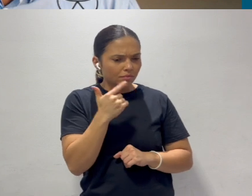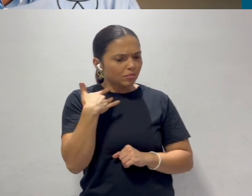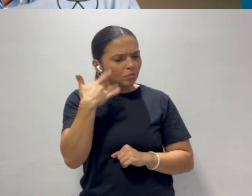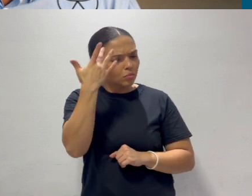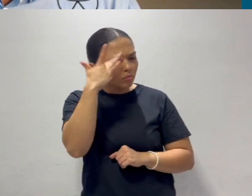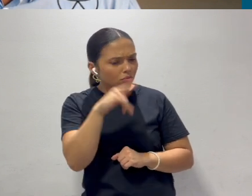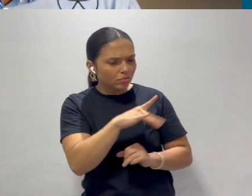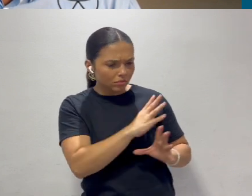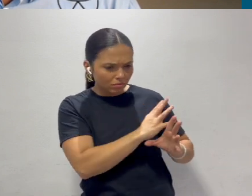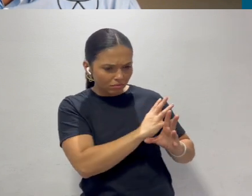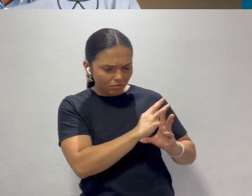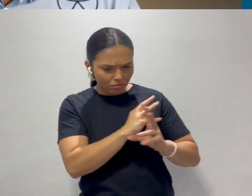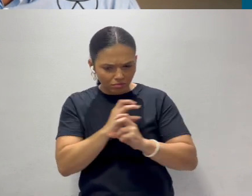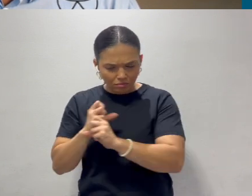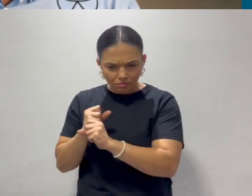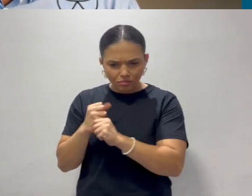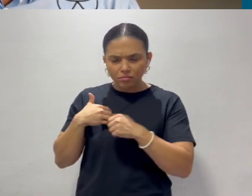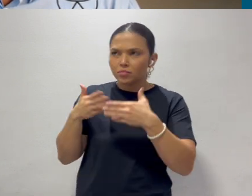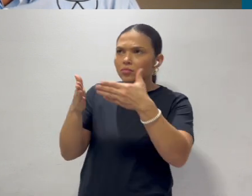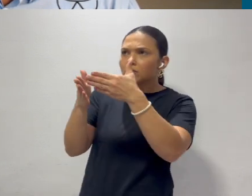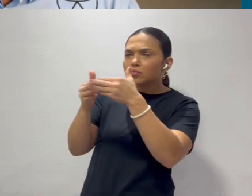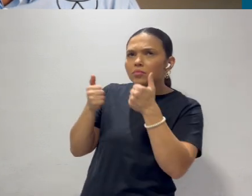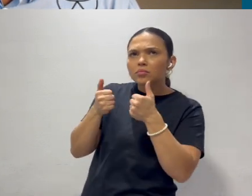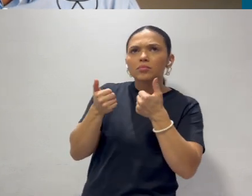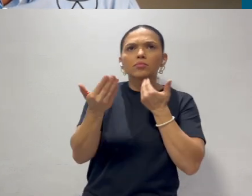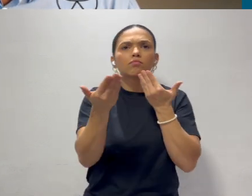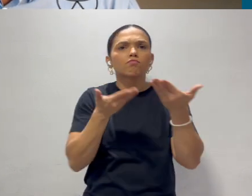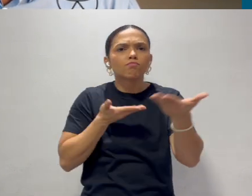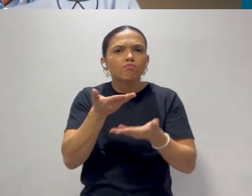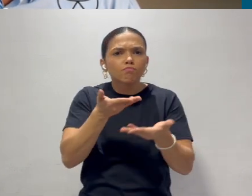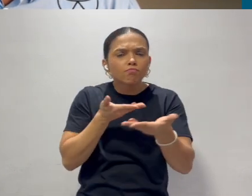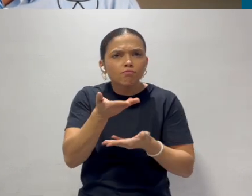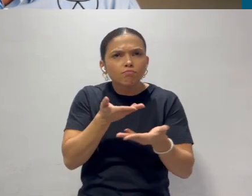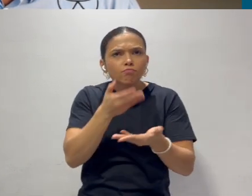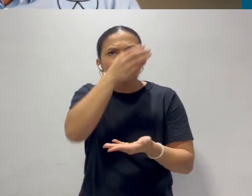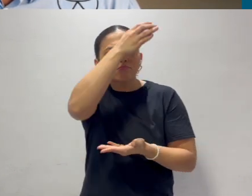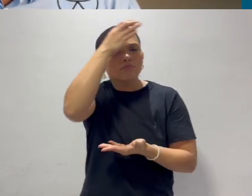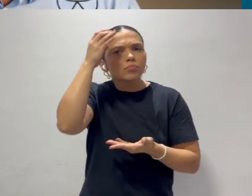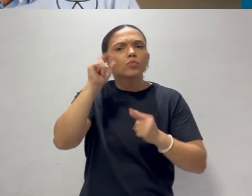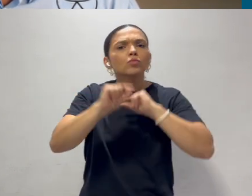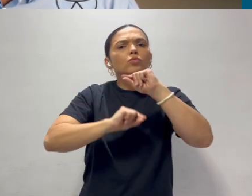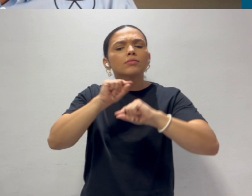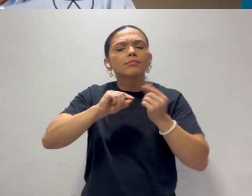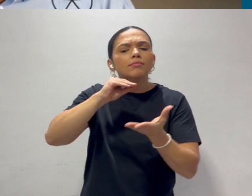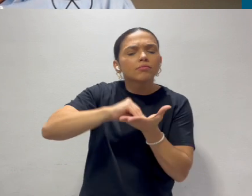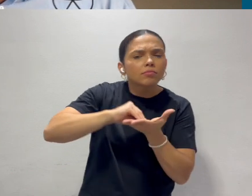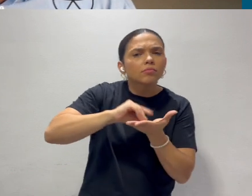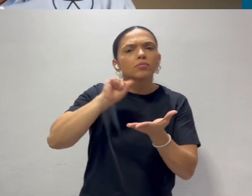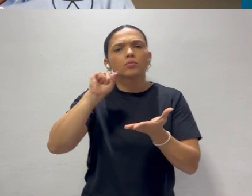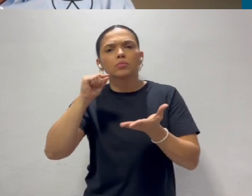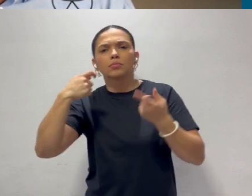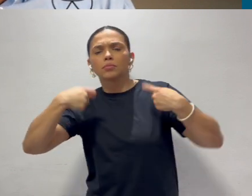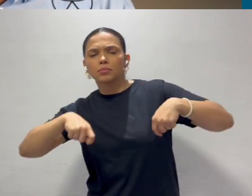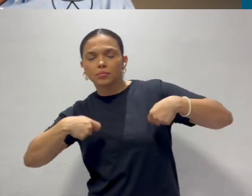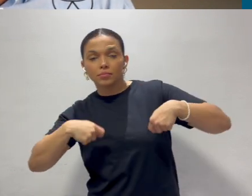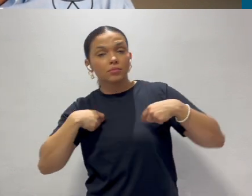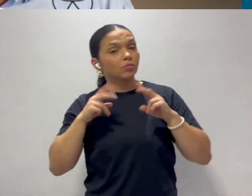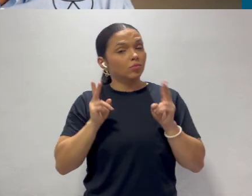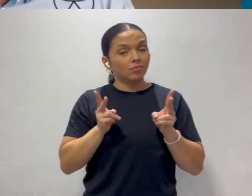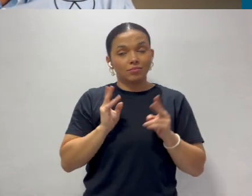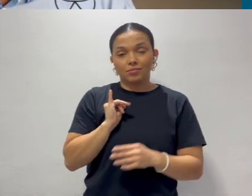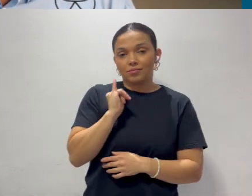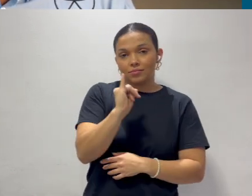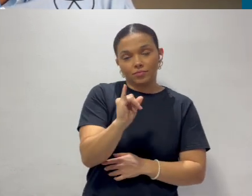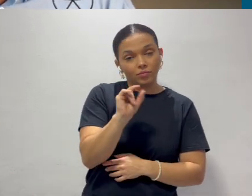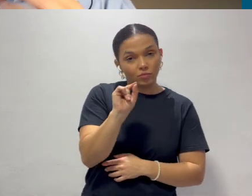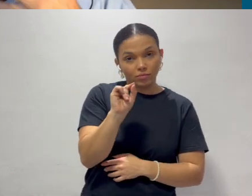essa expertise de solicitar, né, de verificar com o teu cliente o que precisa, porque eu